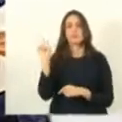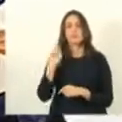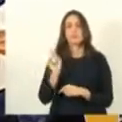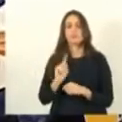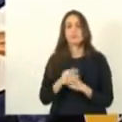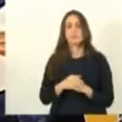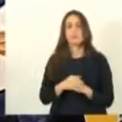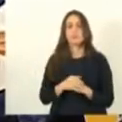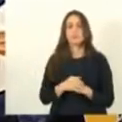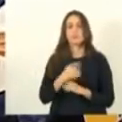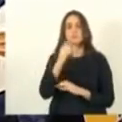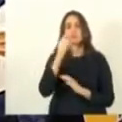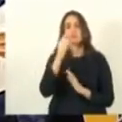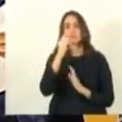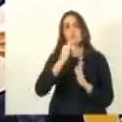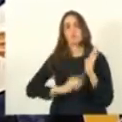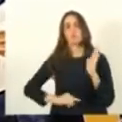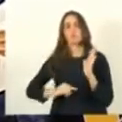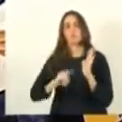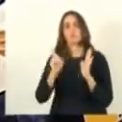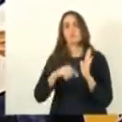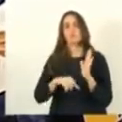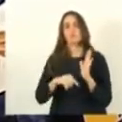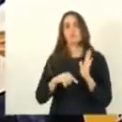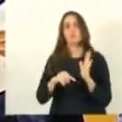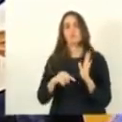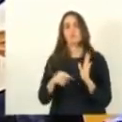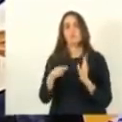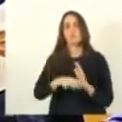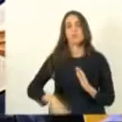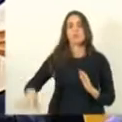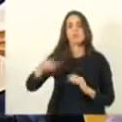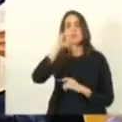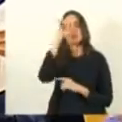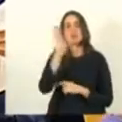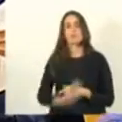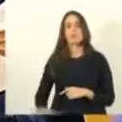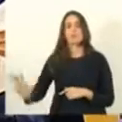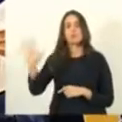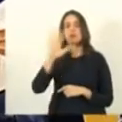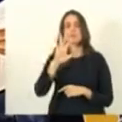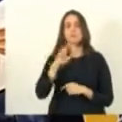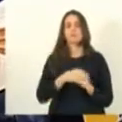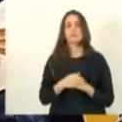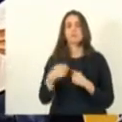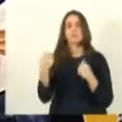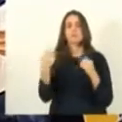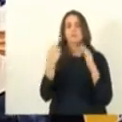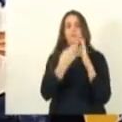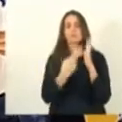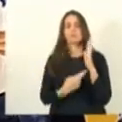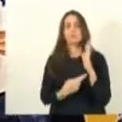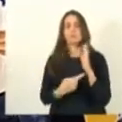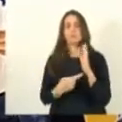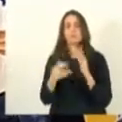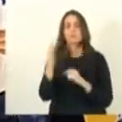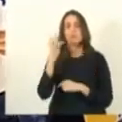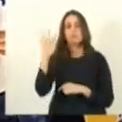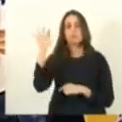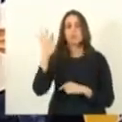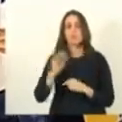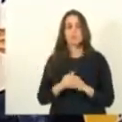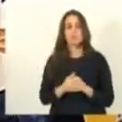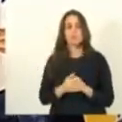1. Documento de identidade funcional com validade em todo o território nacional e padronizado na forma da regulamentação federal.